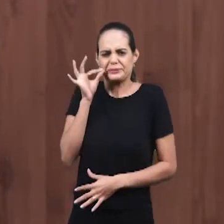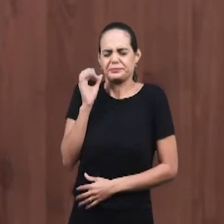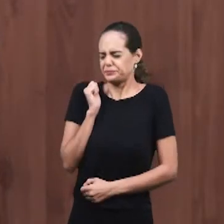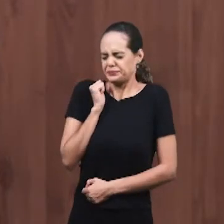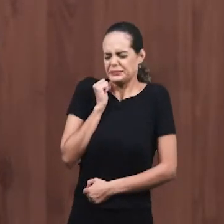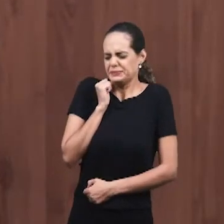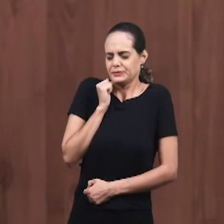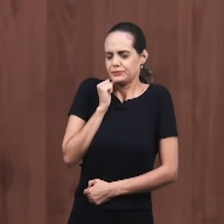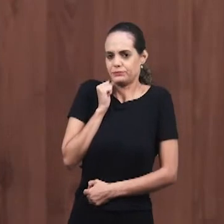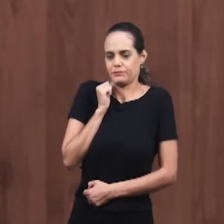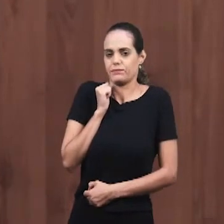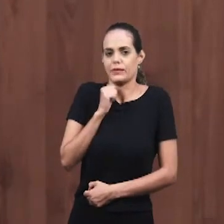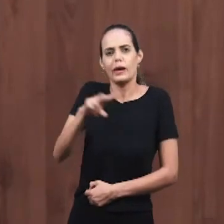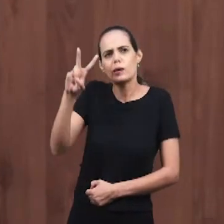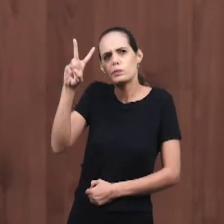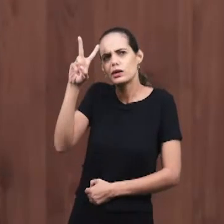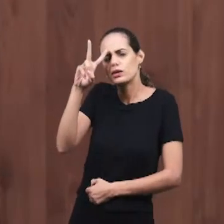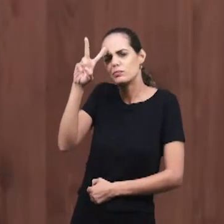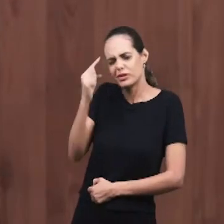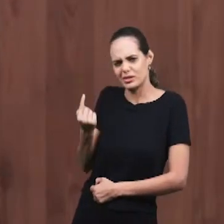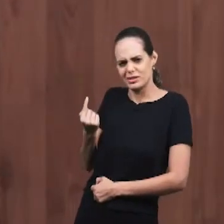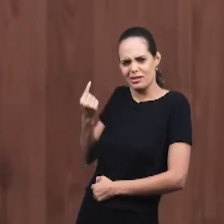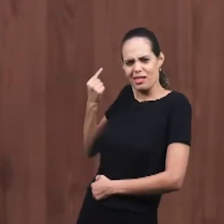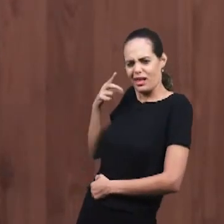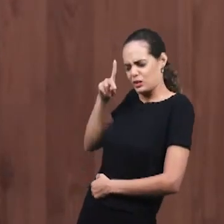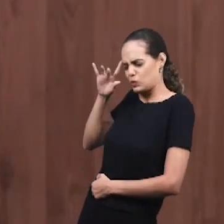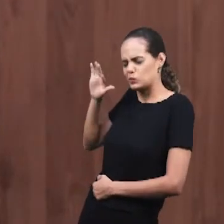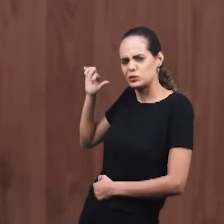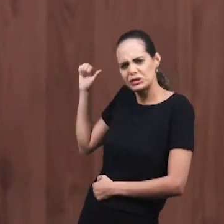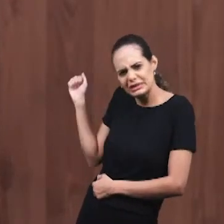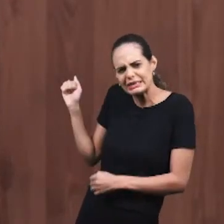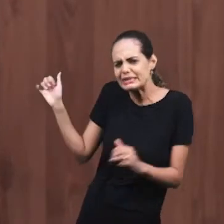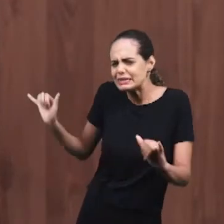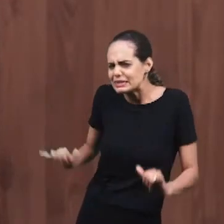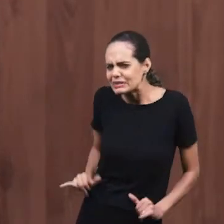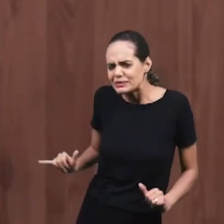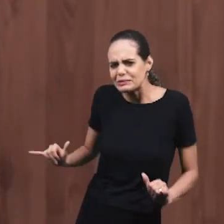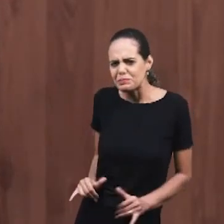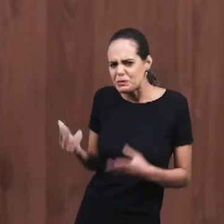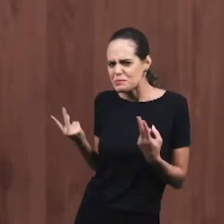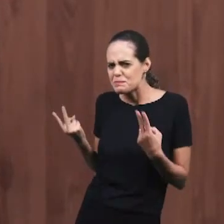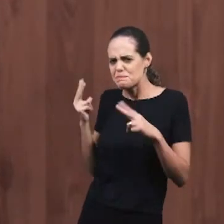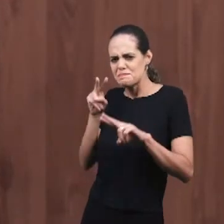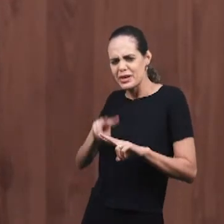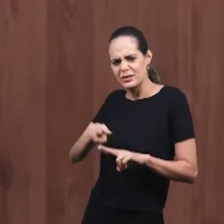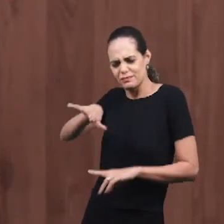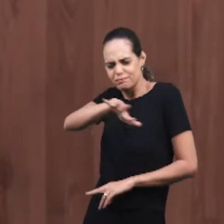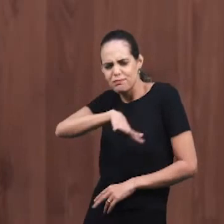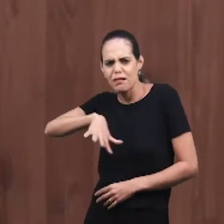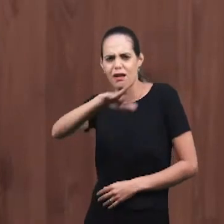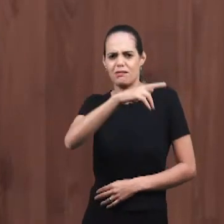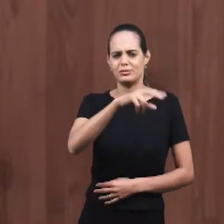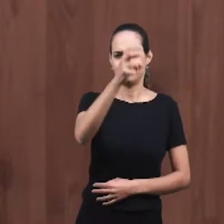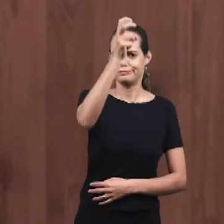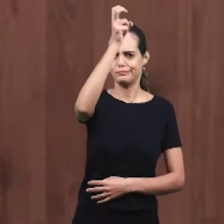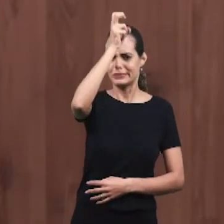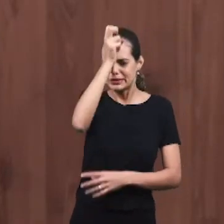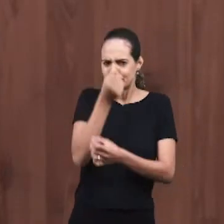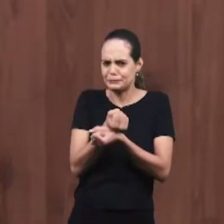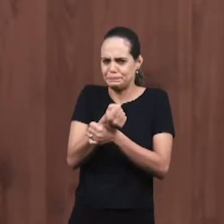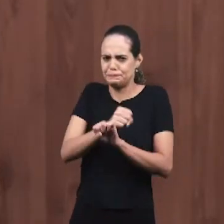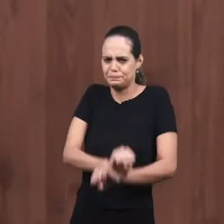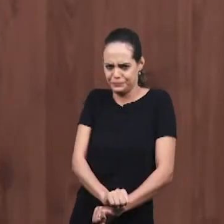Elas representariam para Israel uma lembrança dos dias amargos, os dias de amargura do cativeiro